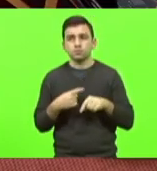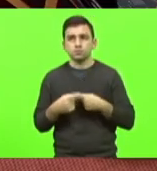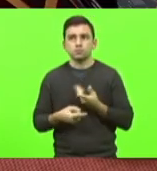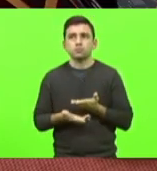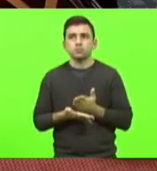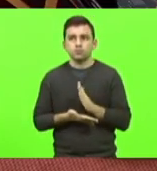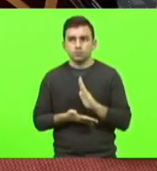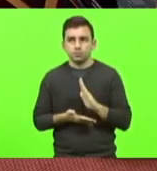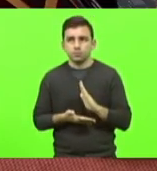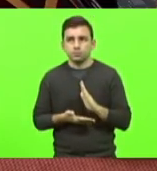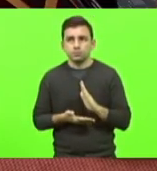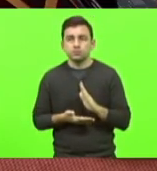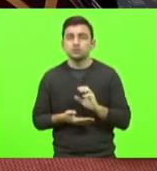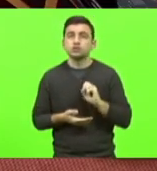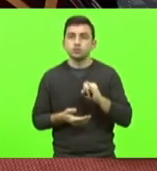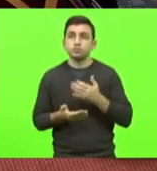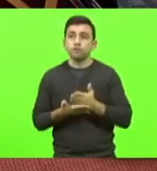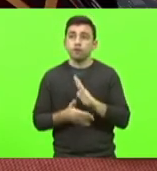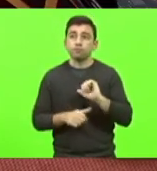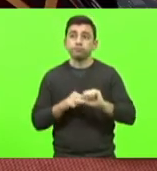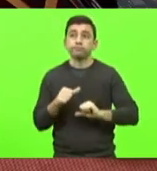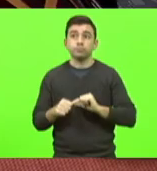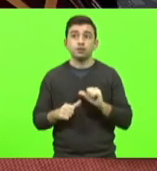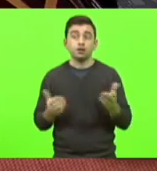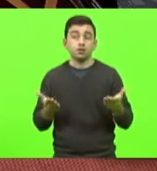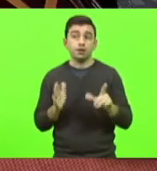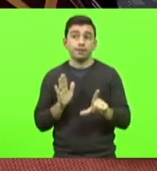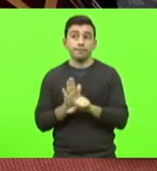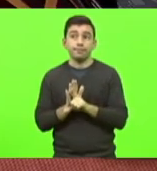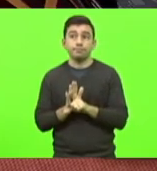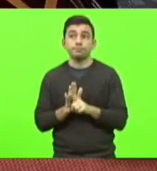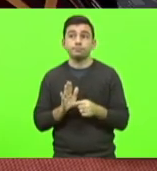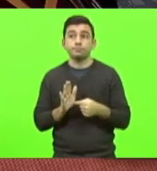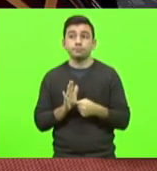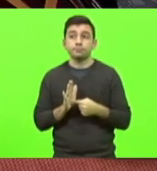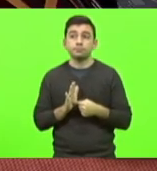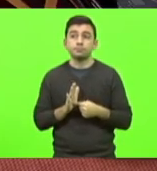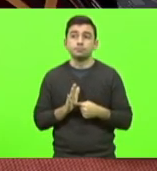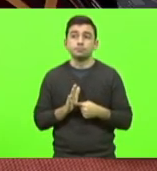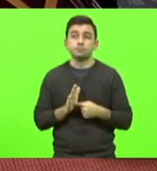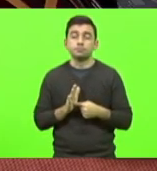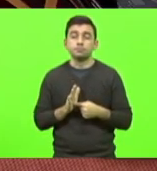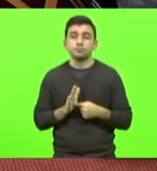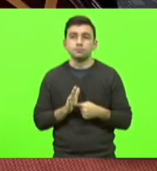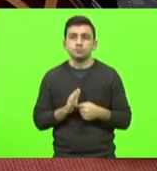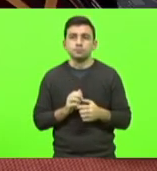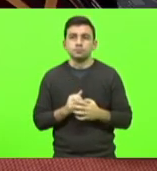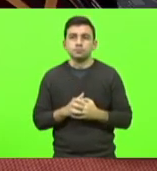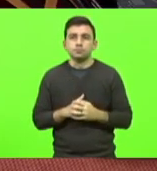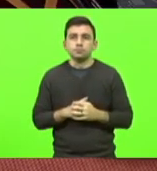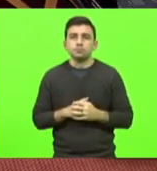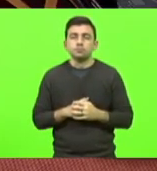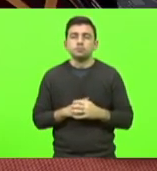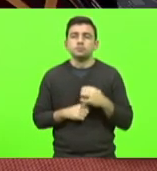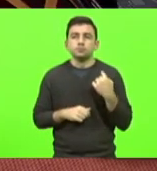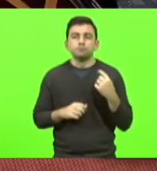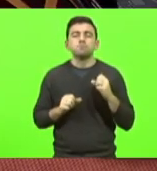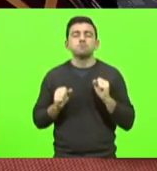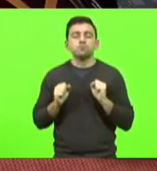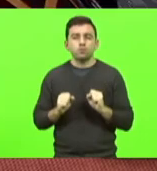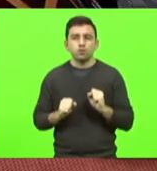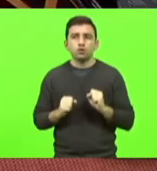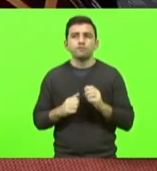discutir nós aprovamos uma mudança agora na lei que acabamos nós acabamos de aprovar lá nós podemos gerar aí